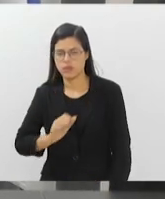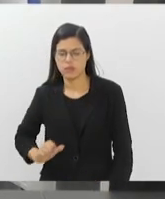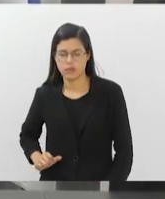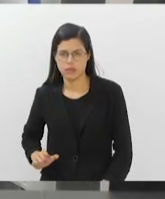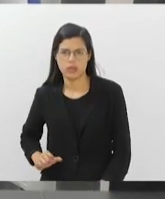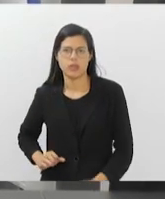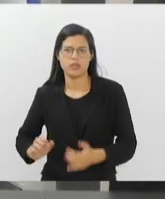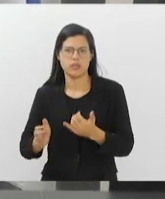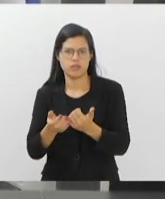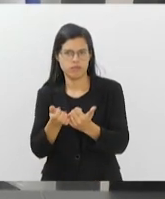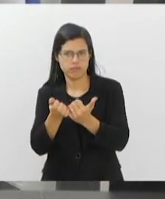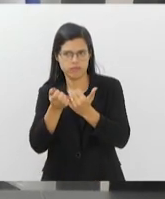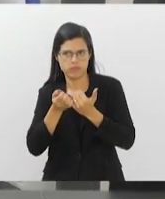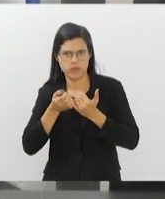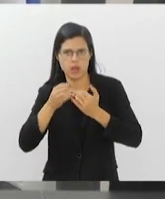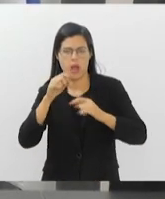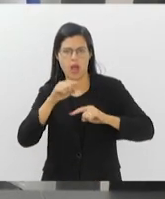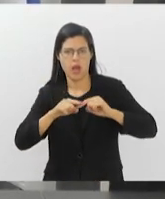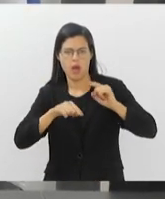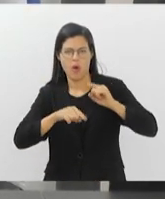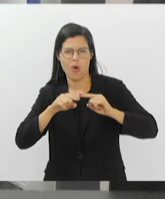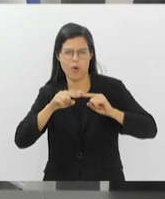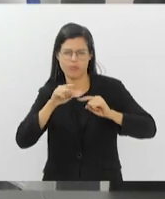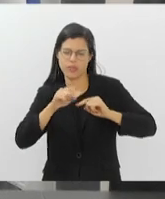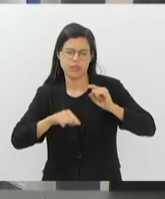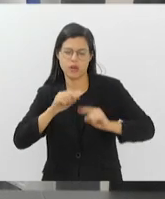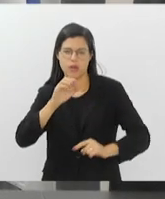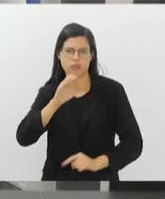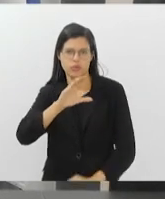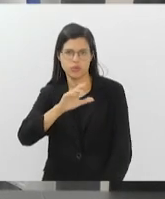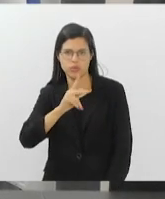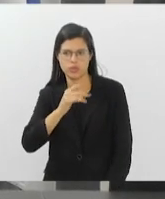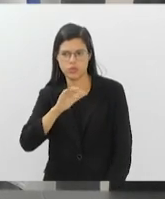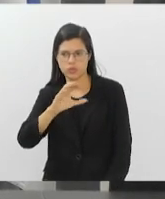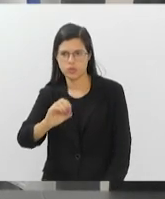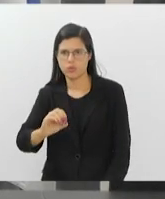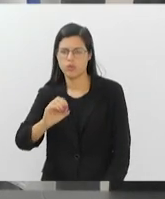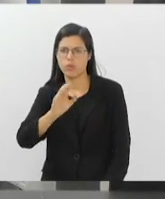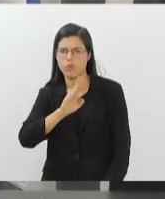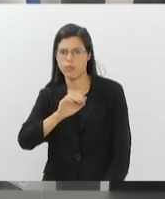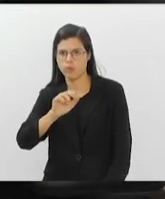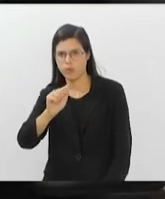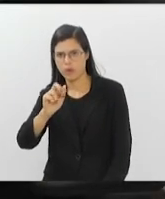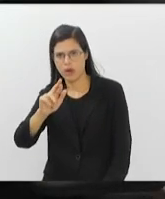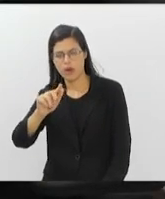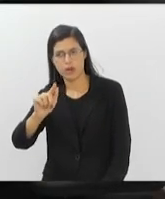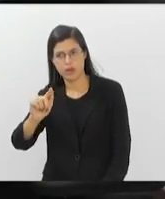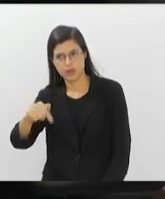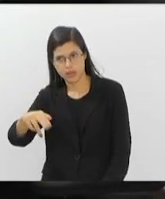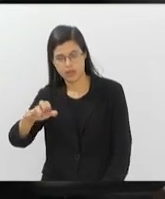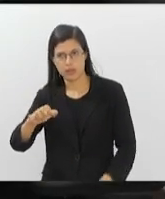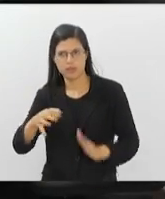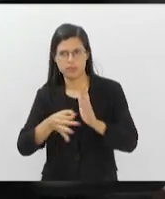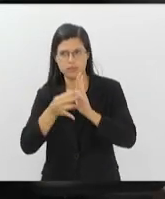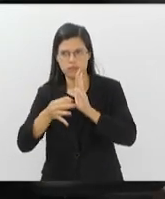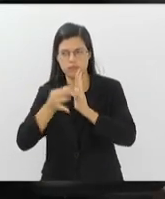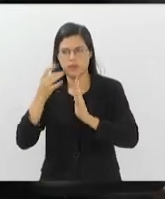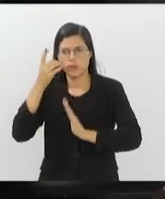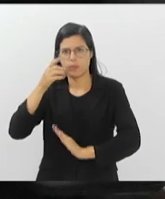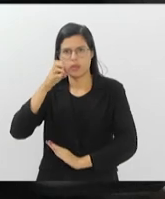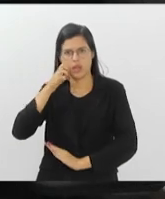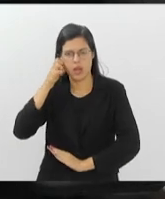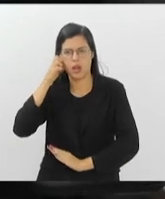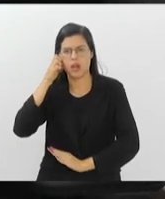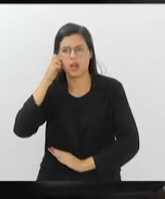Rio de Janeiro, obra de Chico Buarque de Holanda. Para parecer, deputada Élica Takimoto. Parecer pela constitucionalidade com emenda,